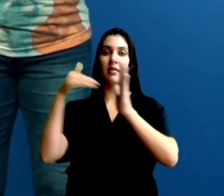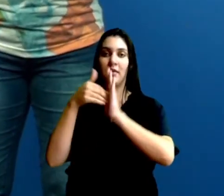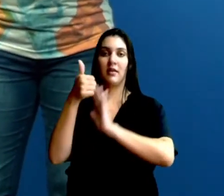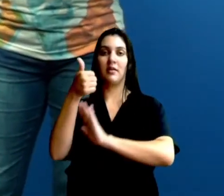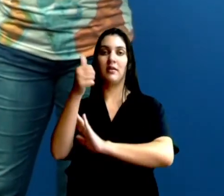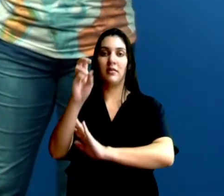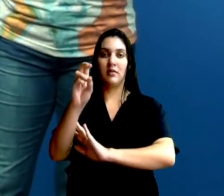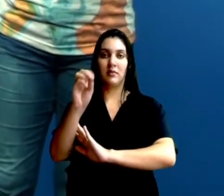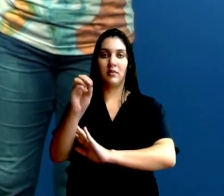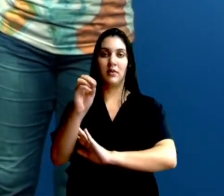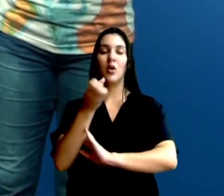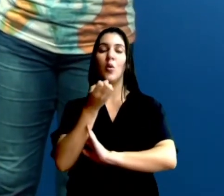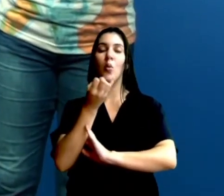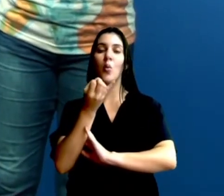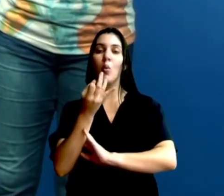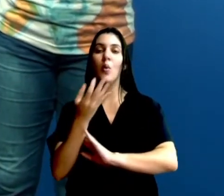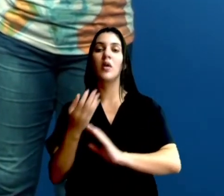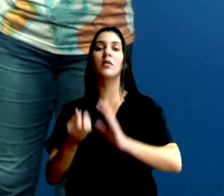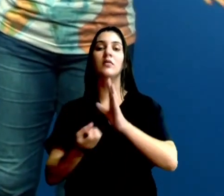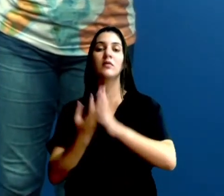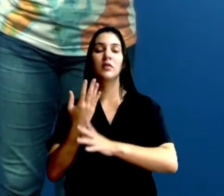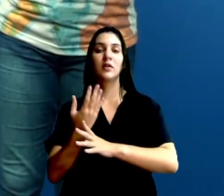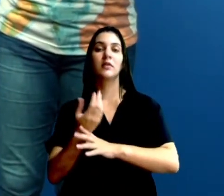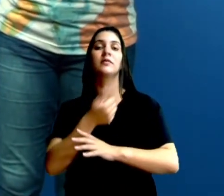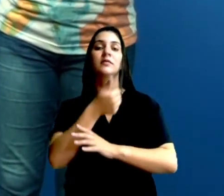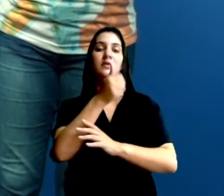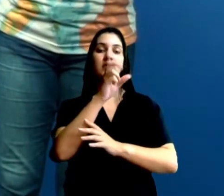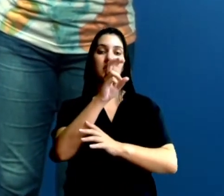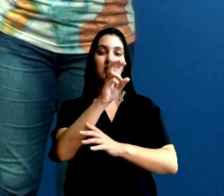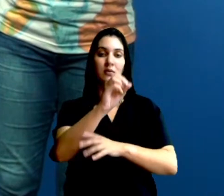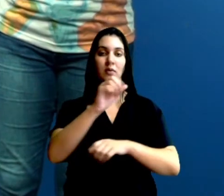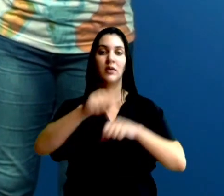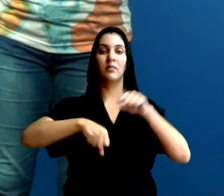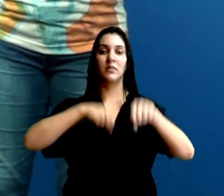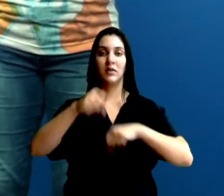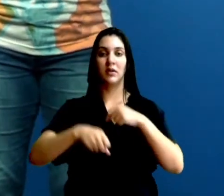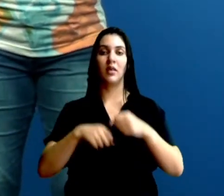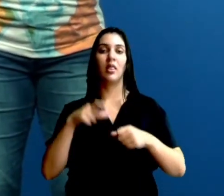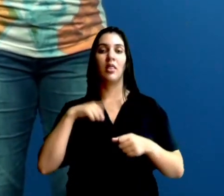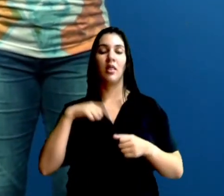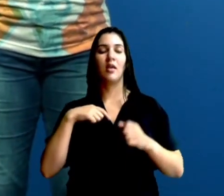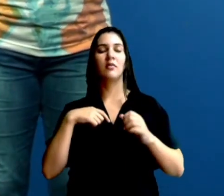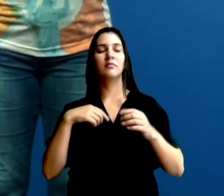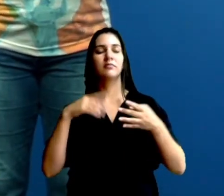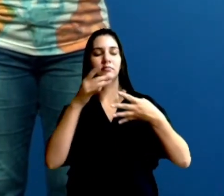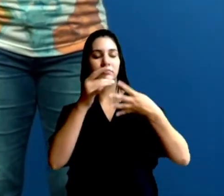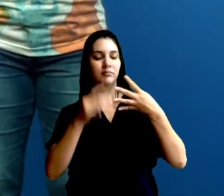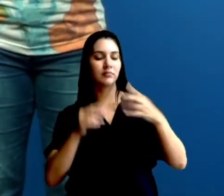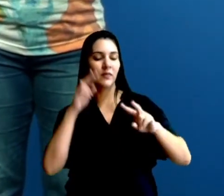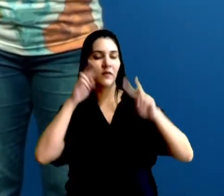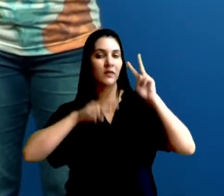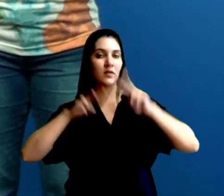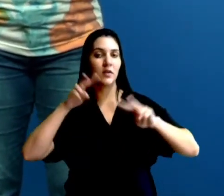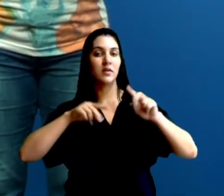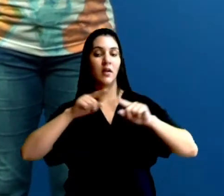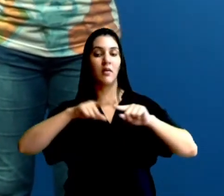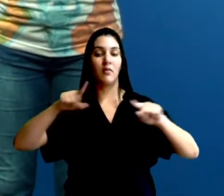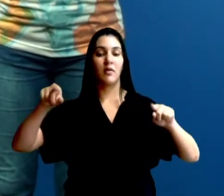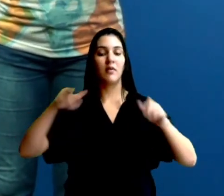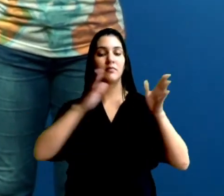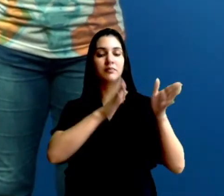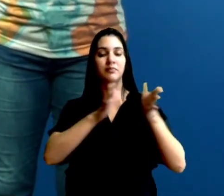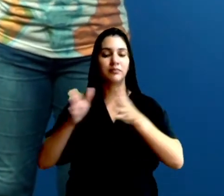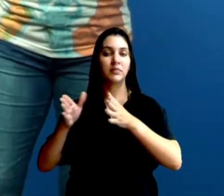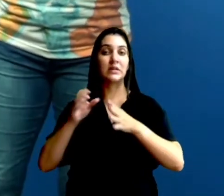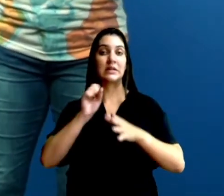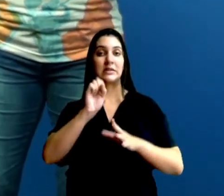150. Então, quantas bicicletas foram produzidas? 150 bicicletas. Então, a gente tem que analisar o gráfico parte a parte. Se ele